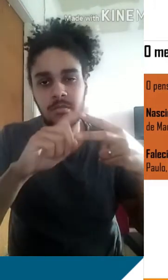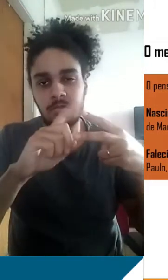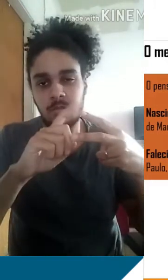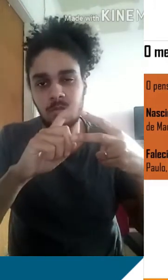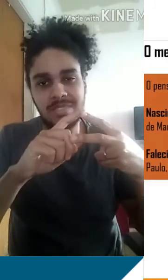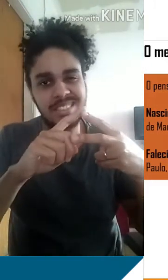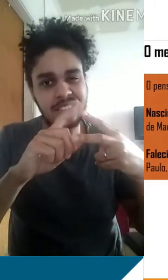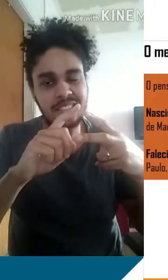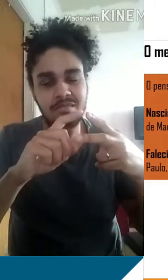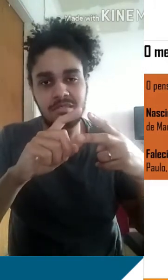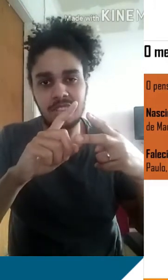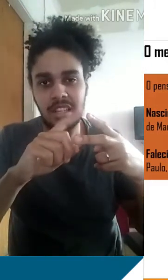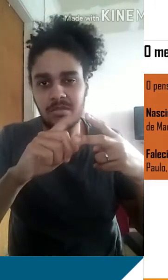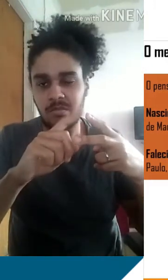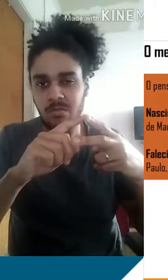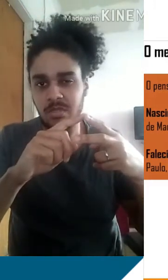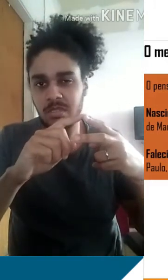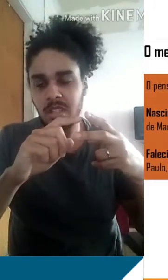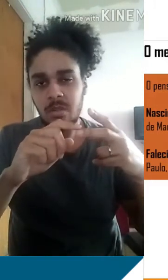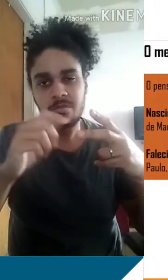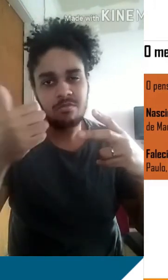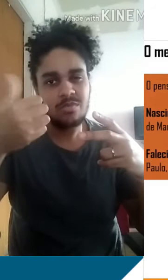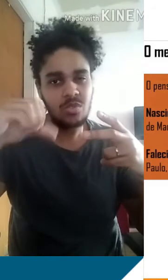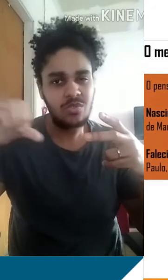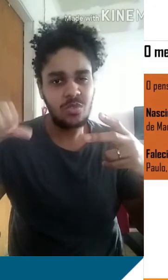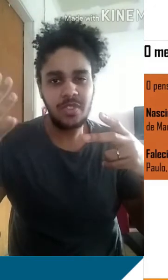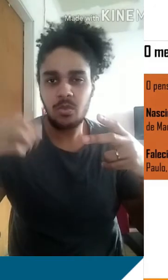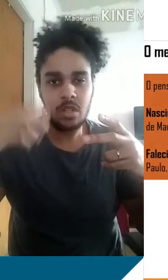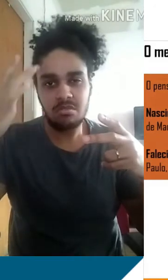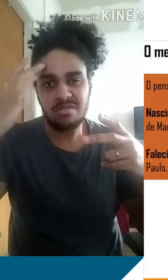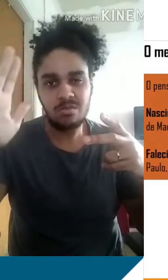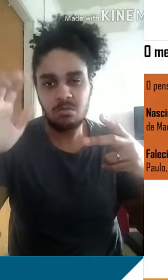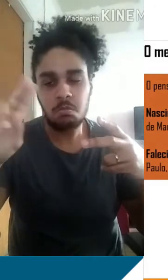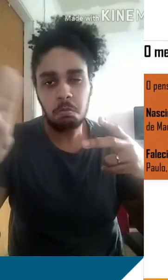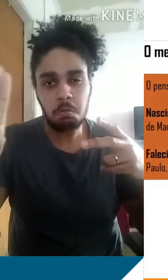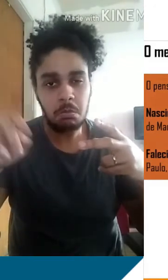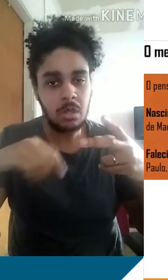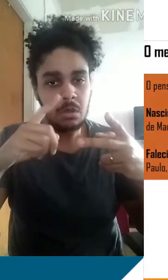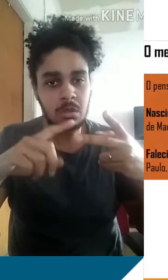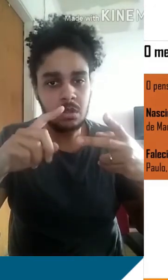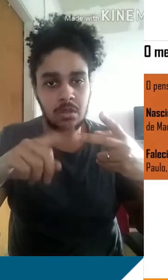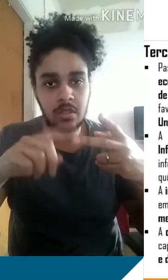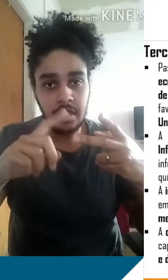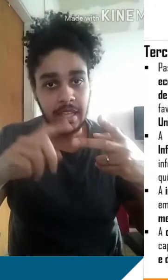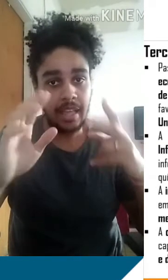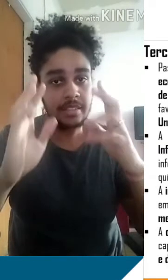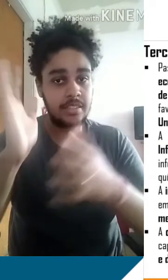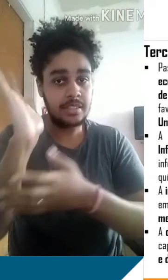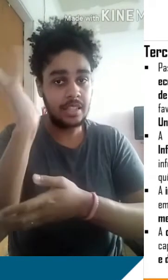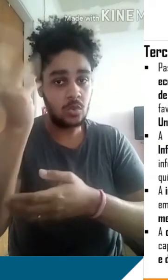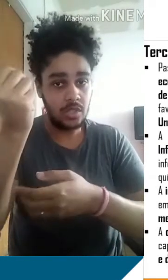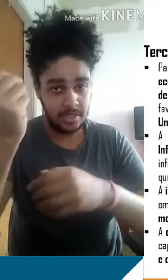muito incisiva, e também na Natureza do Espaço, que é um dos principais livros de sua obra. Tudo bem?